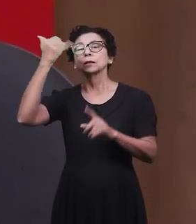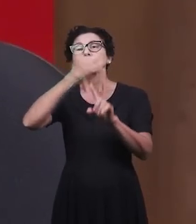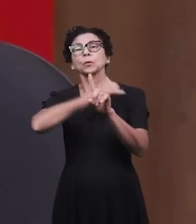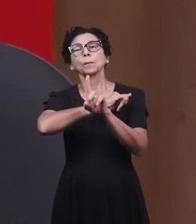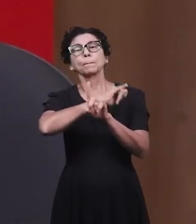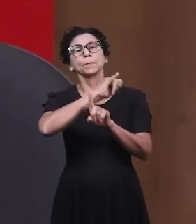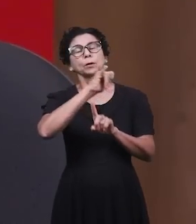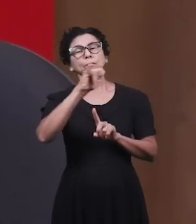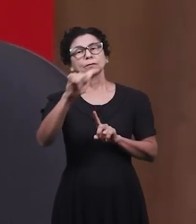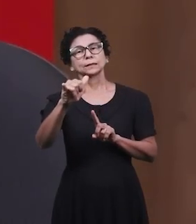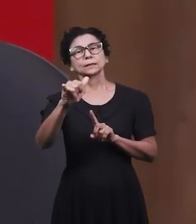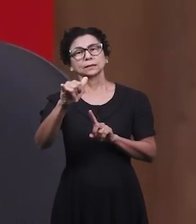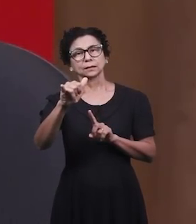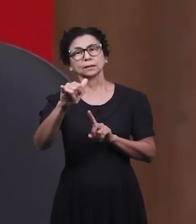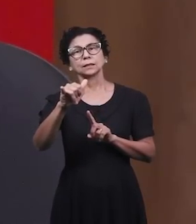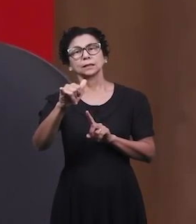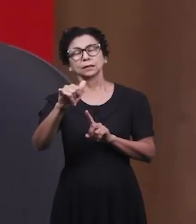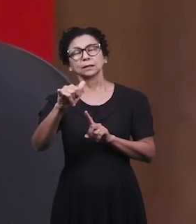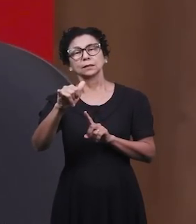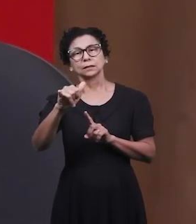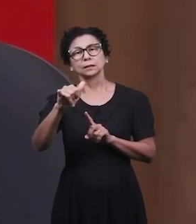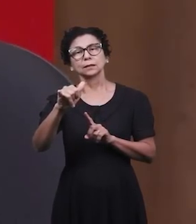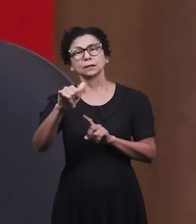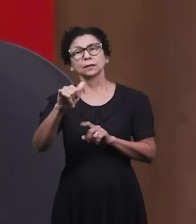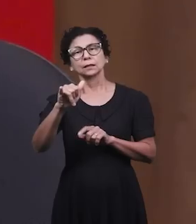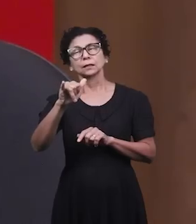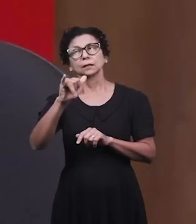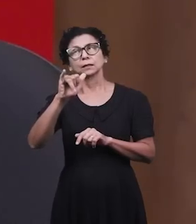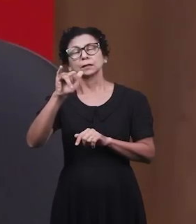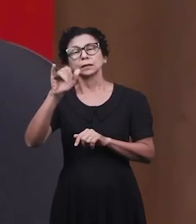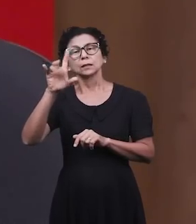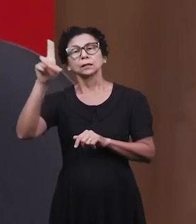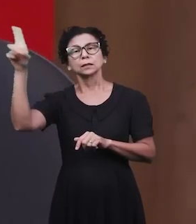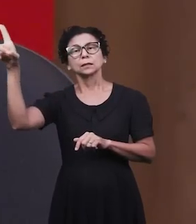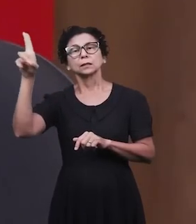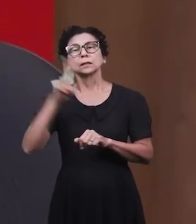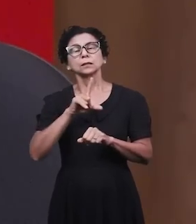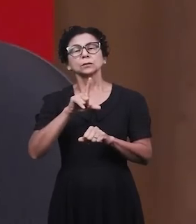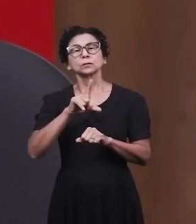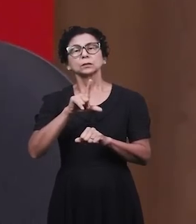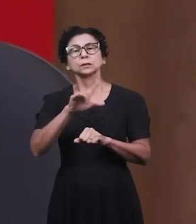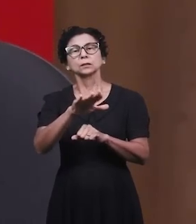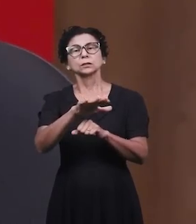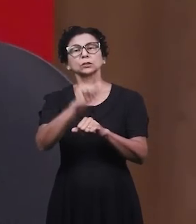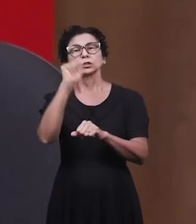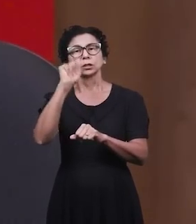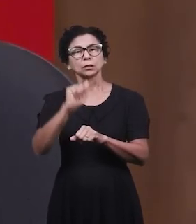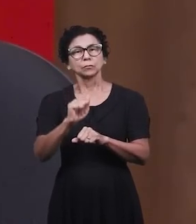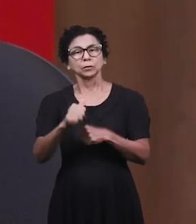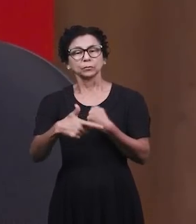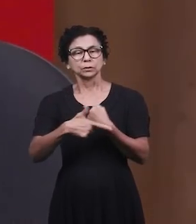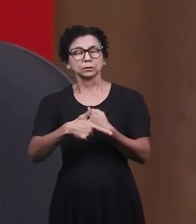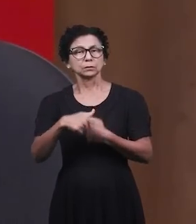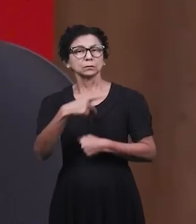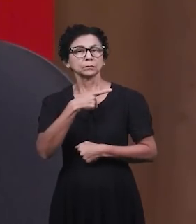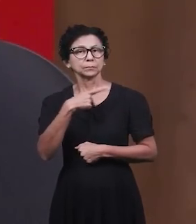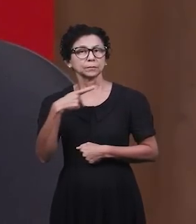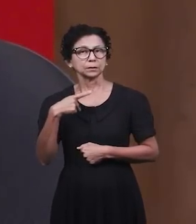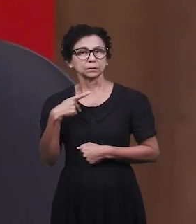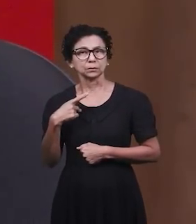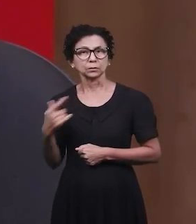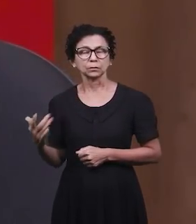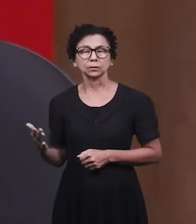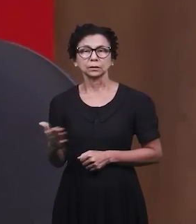Deus levanta para o ministério, para uma função do ministério. E aquilo na carta do próprio Paulo